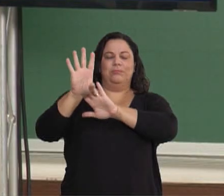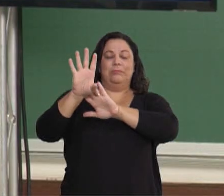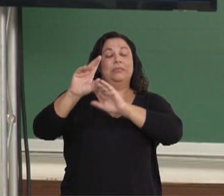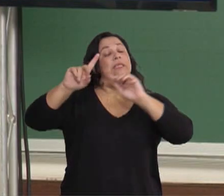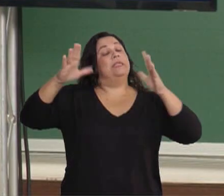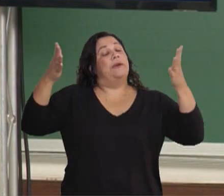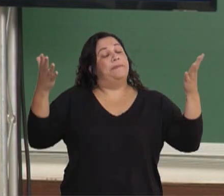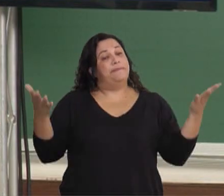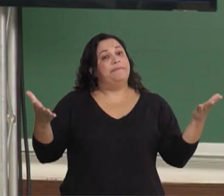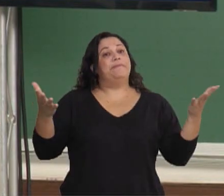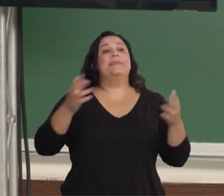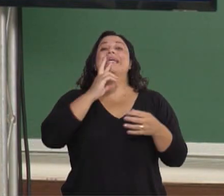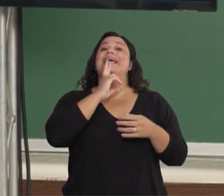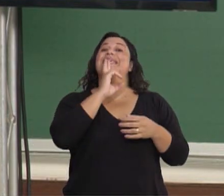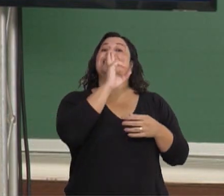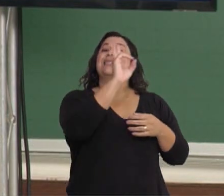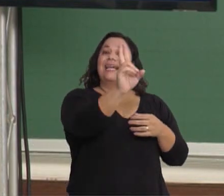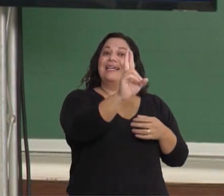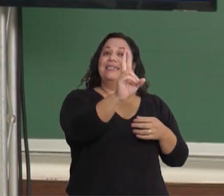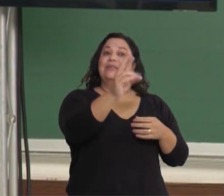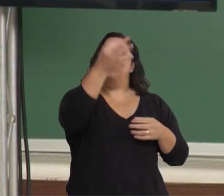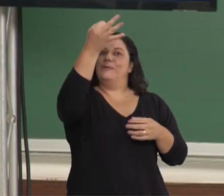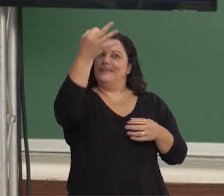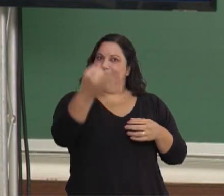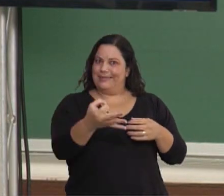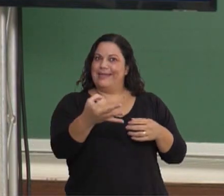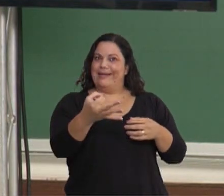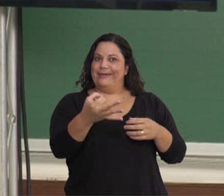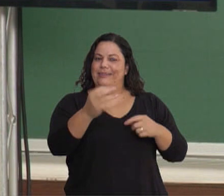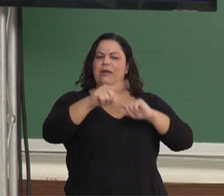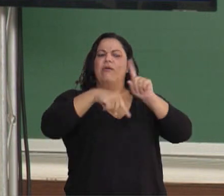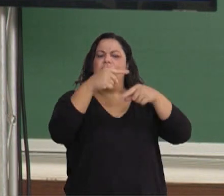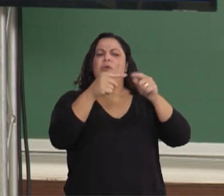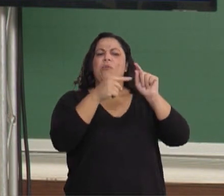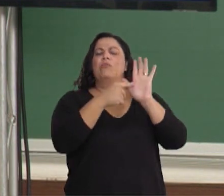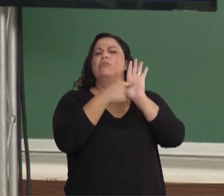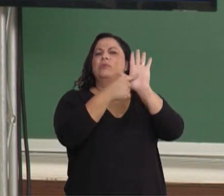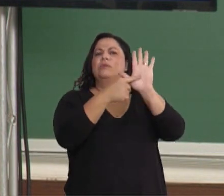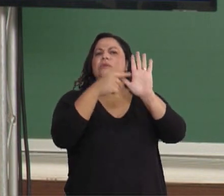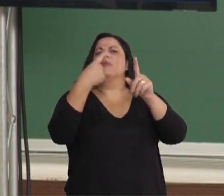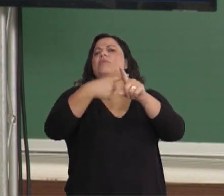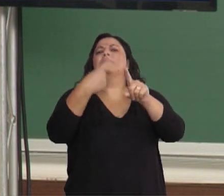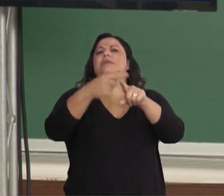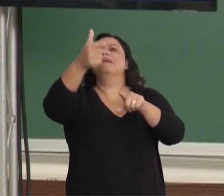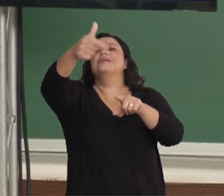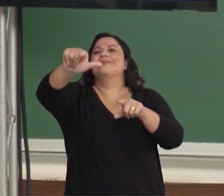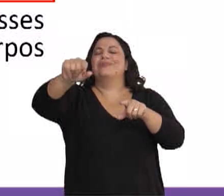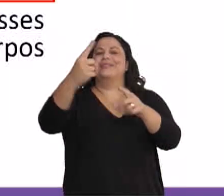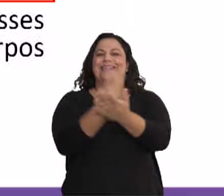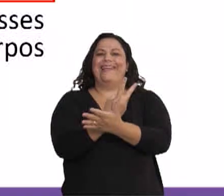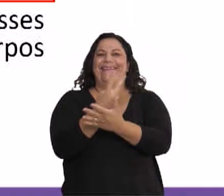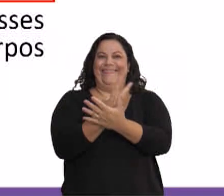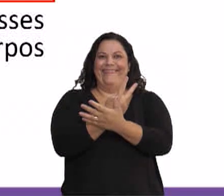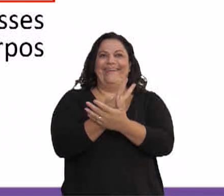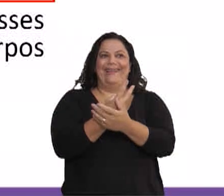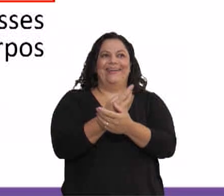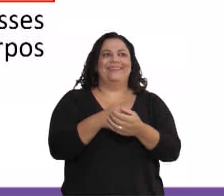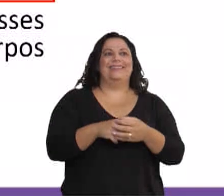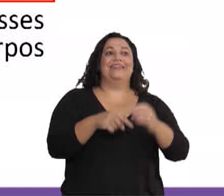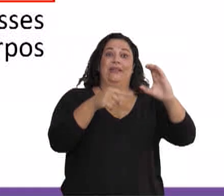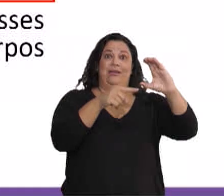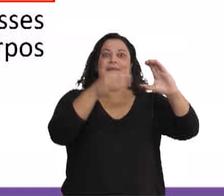pessoal, essa é a resposta correta, mas vamos identificar porque as outras também estão erradas. Então vamos ali a letra D. A lã